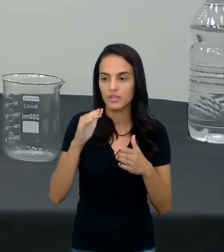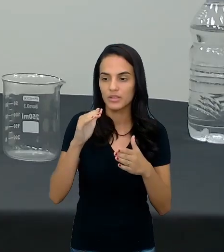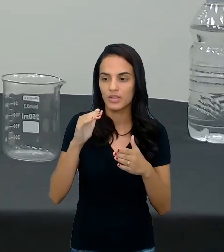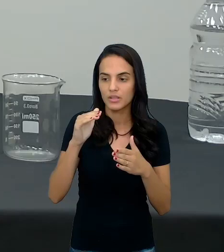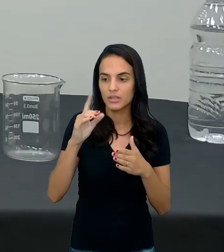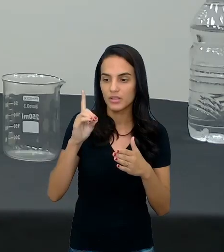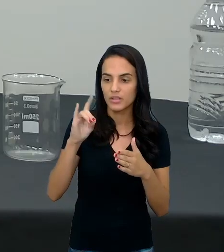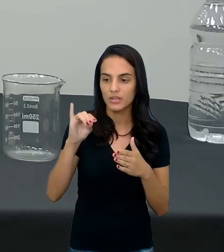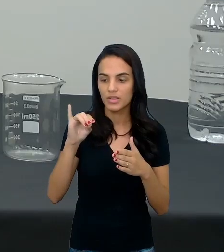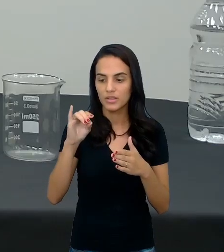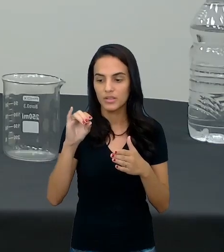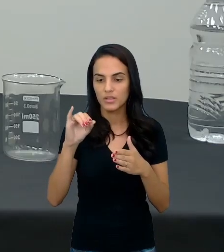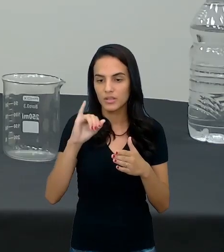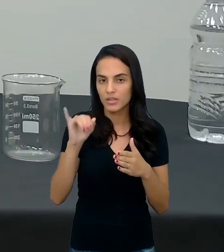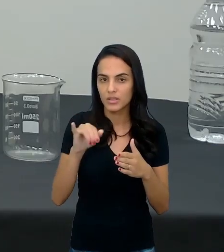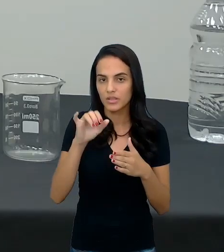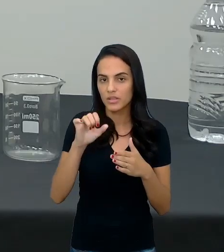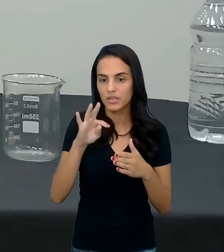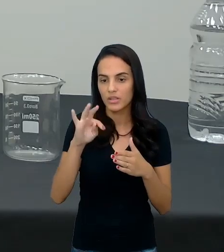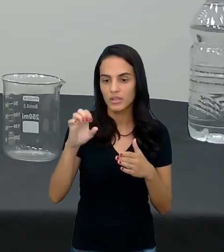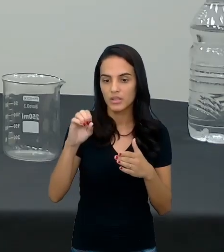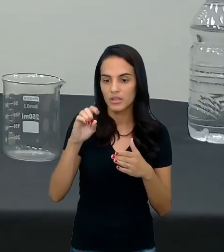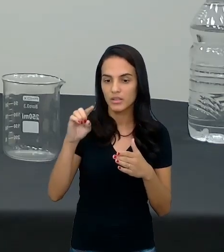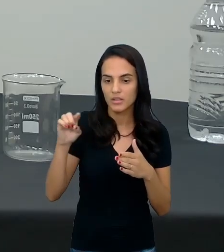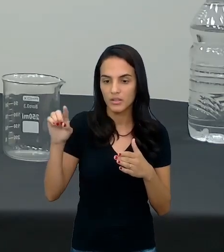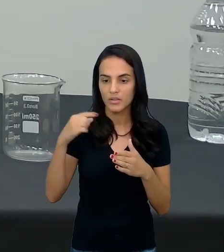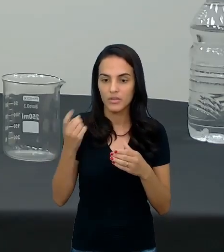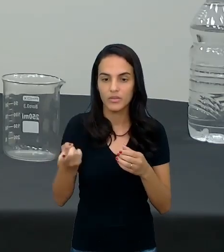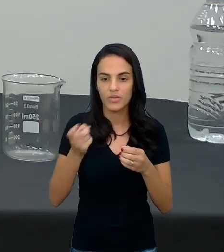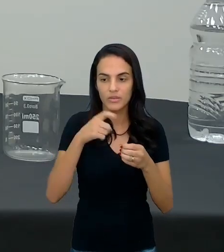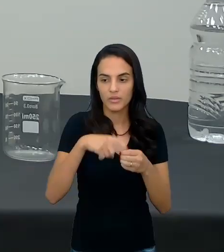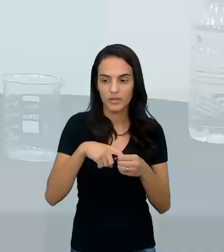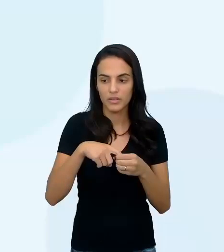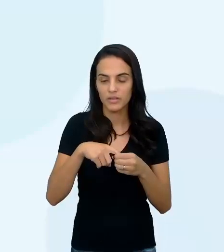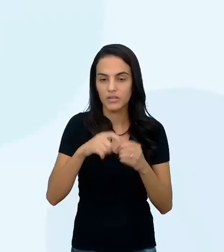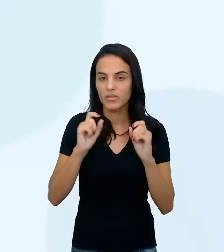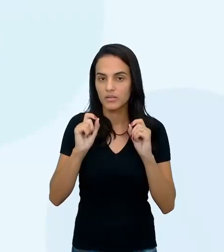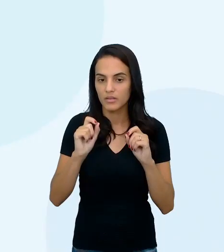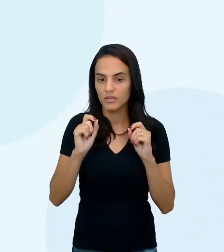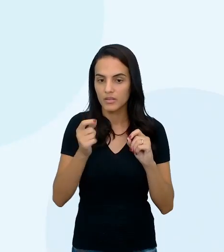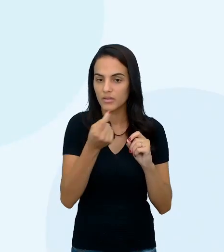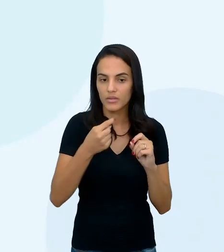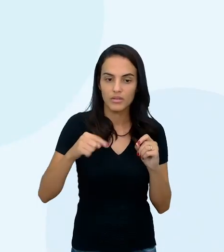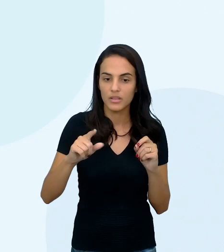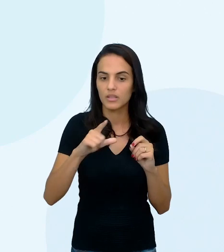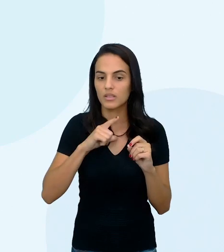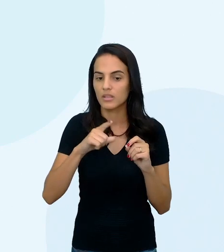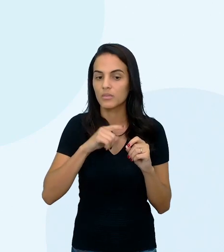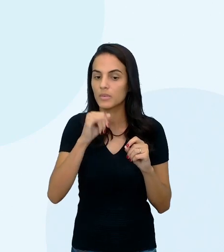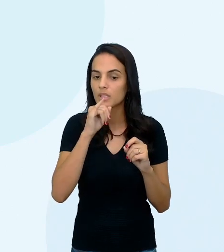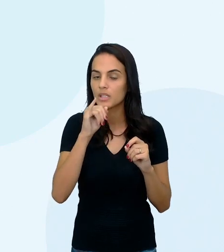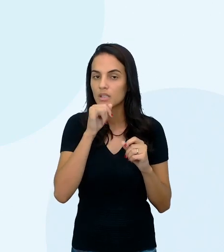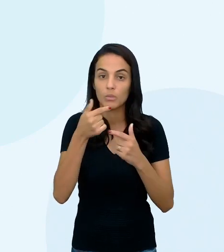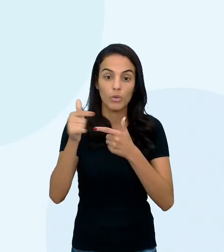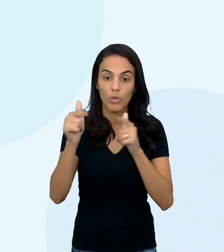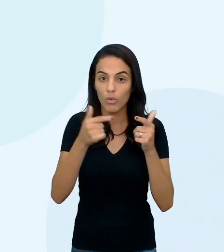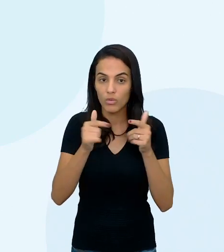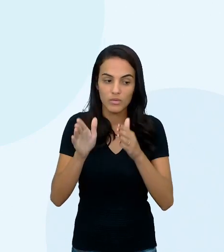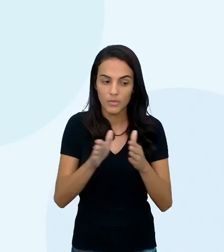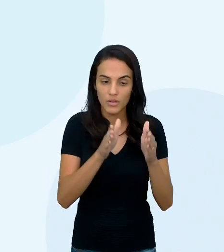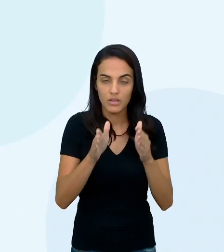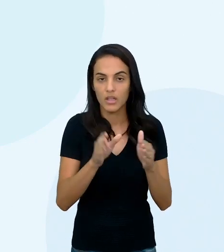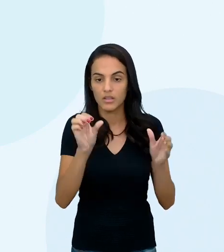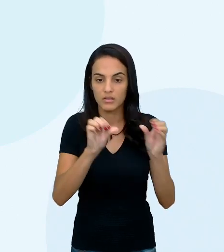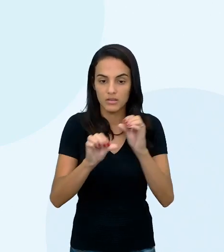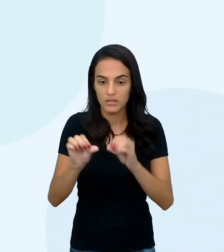amido. E aí, né, voltando ali, olha, para o nosso LED, a gente vai ter, por exemplo, outros processos químicos,